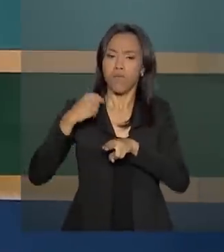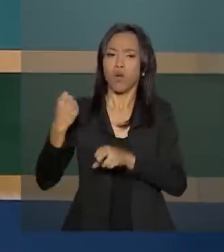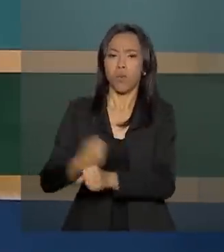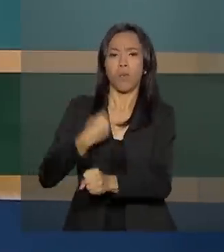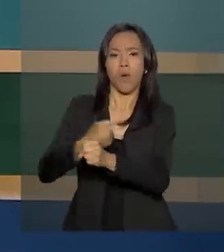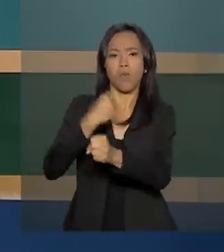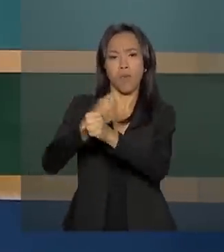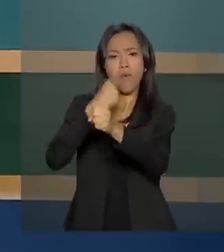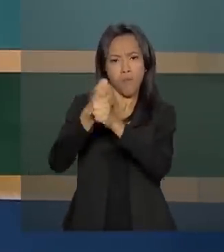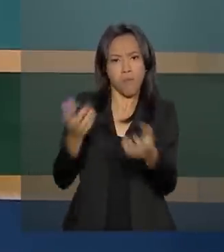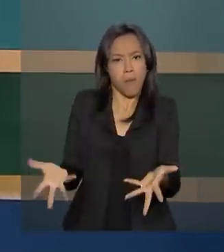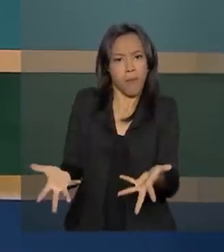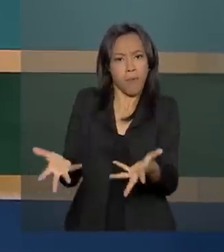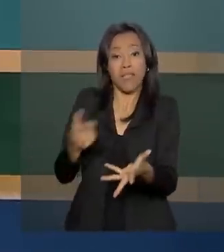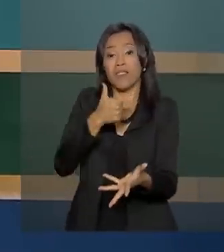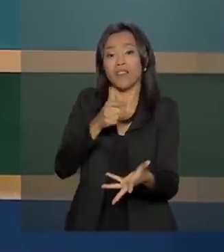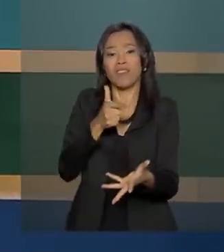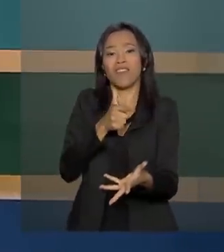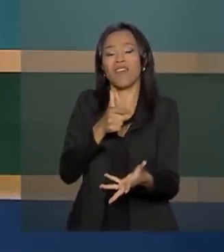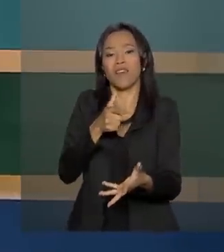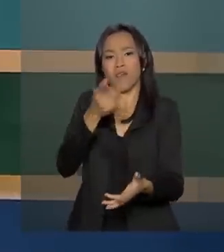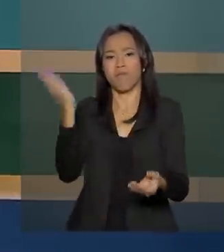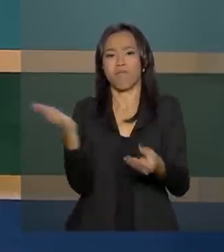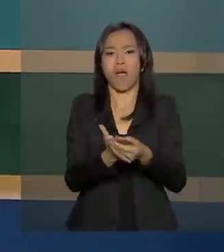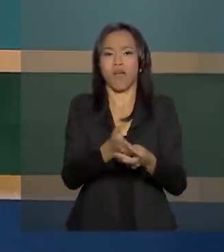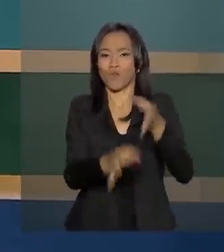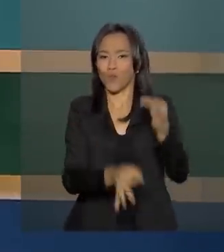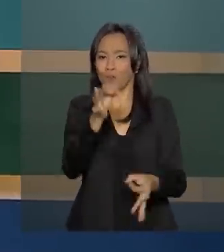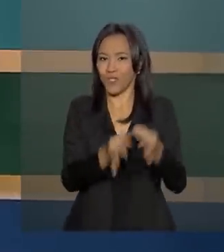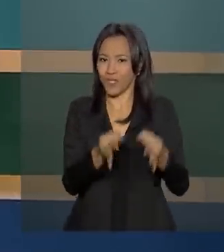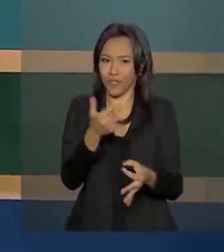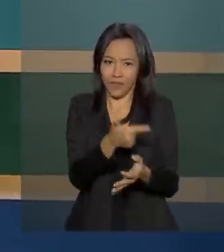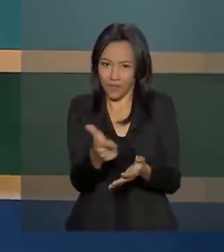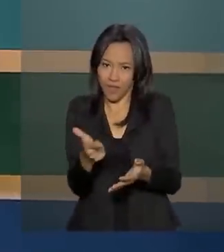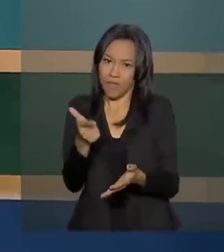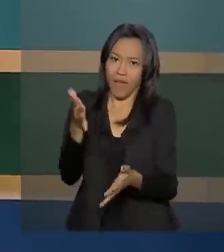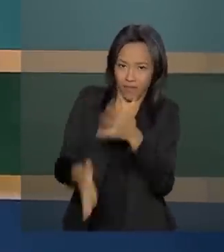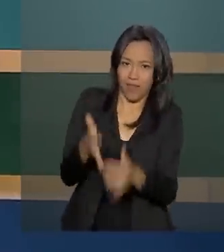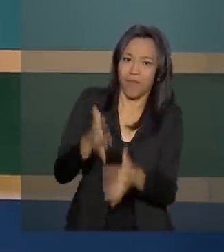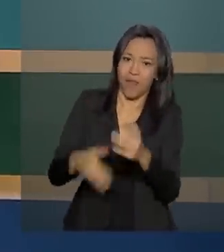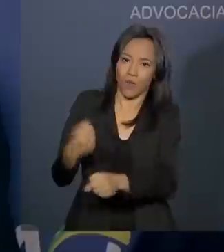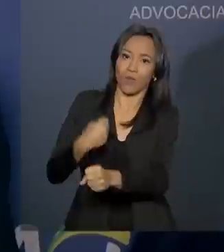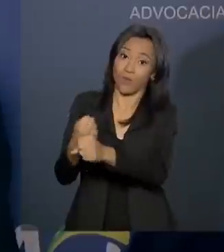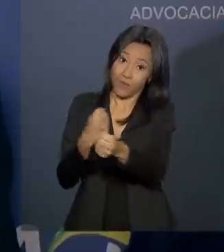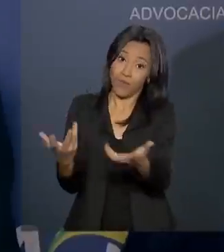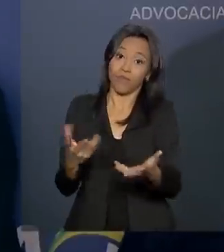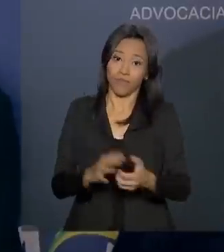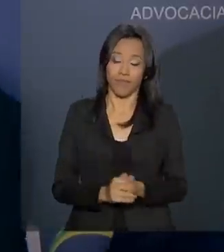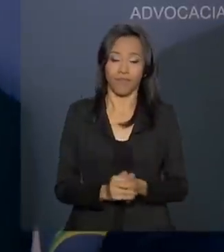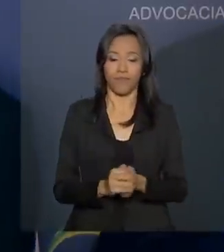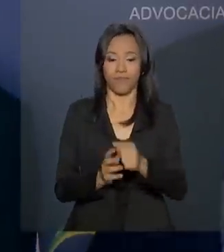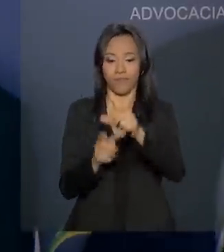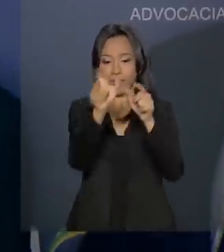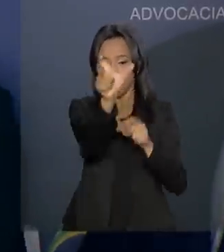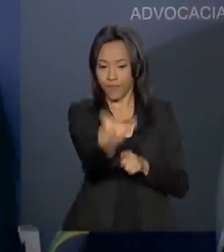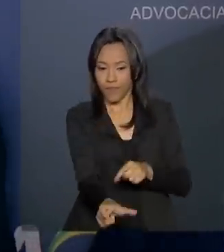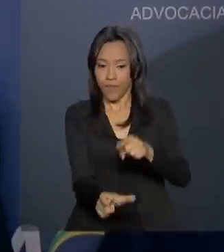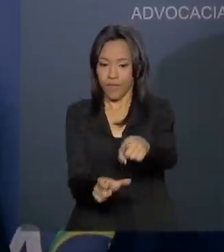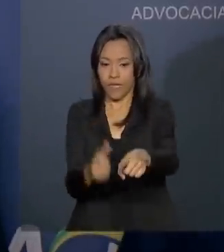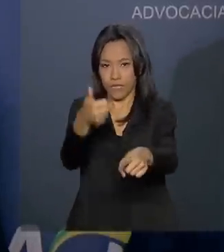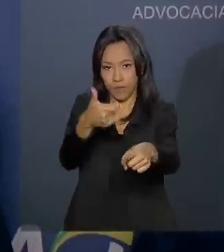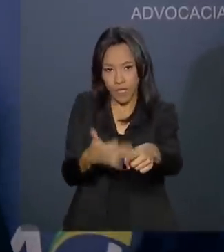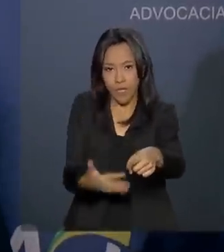judiciais. O grupo terá 27 membros e vai atuar em todo o país. Será coordenado